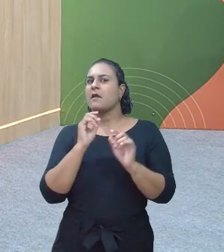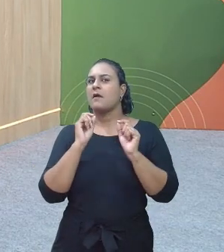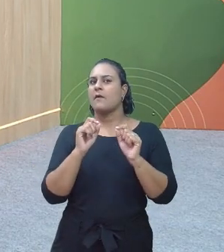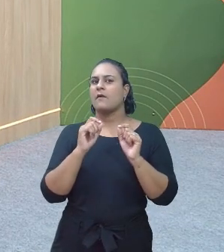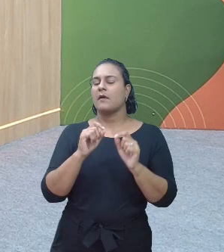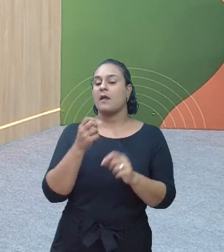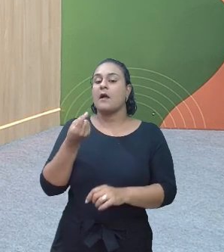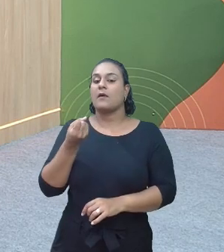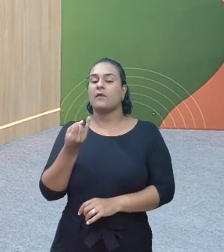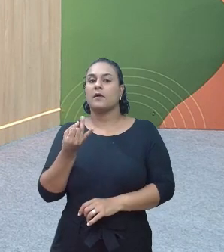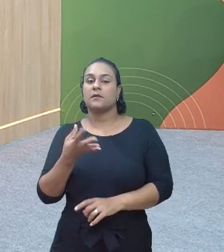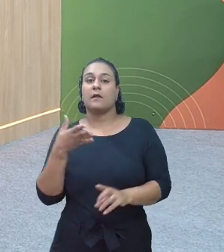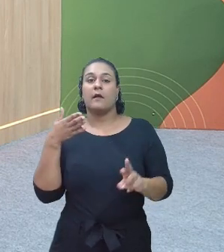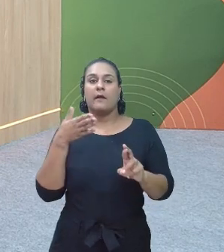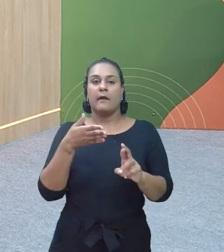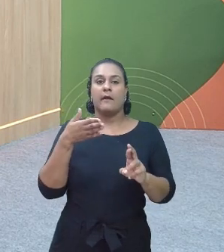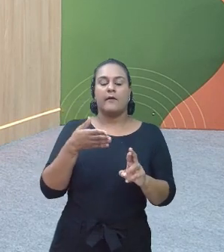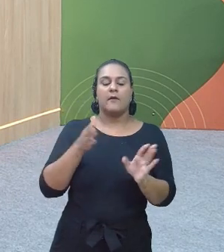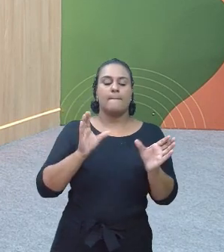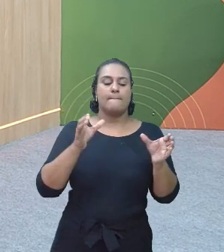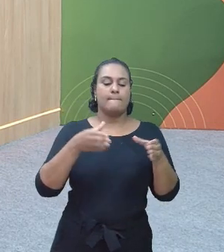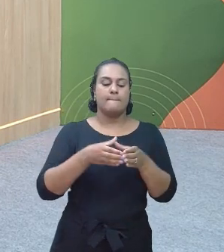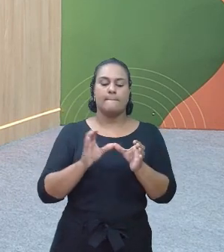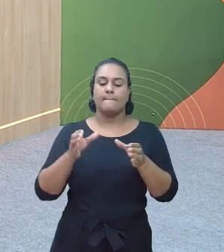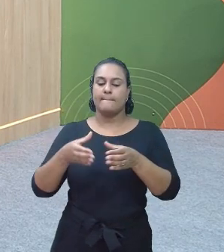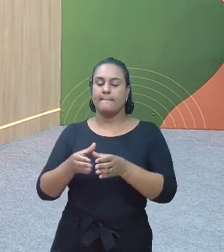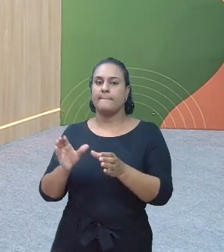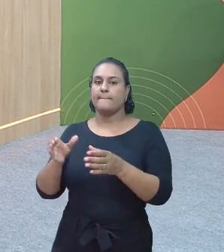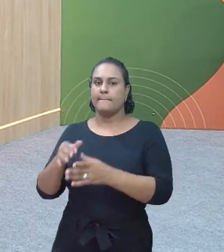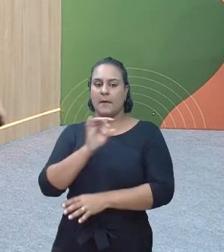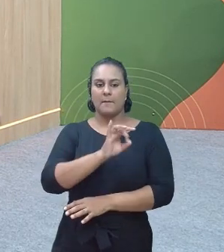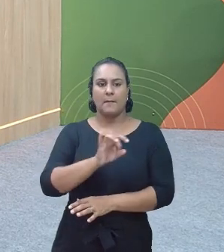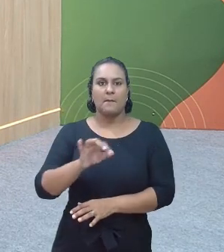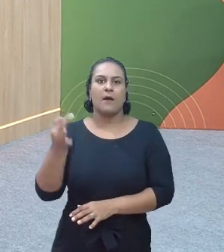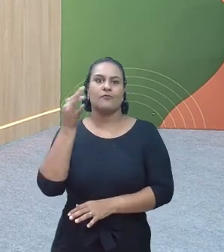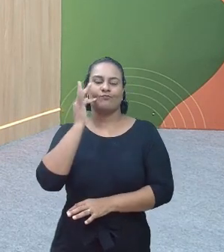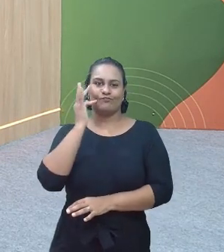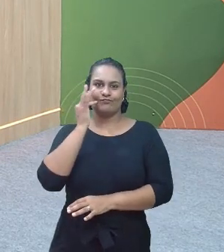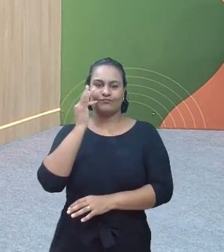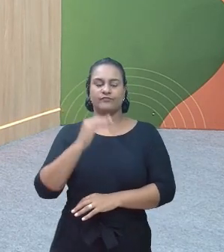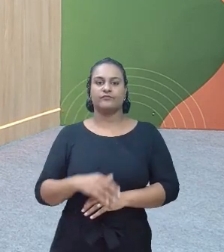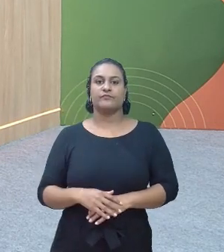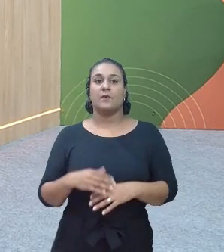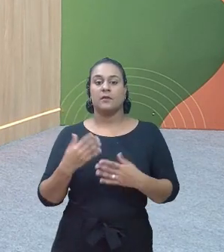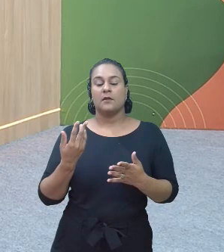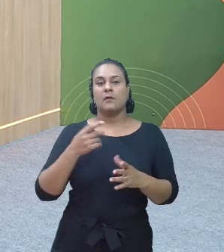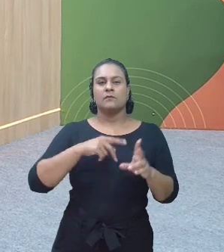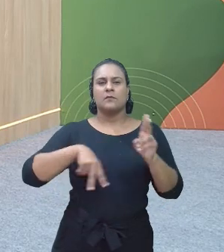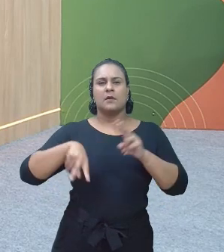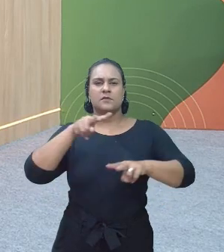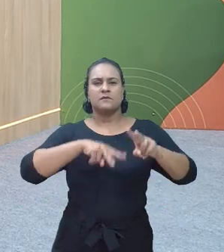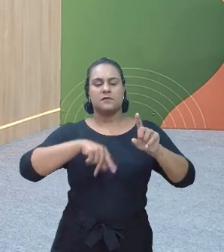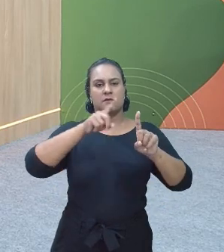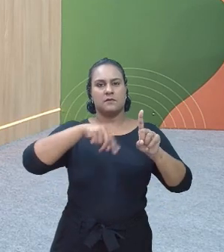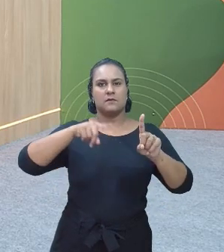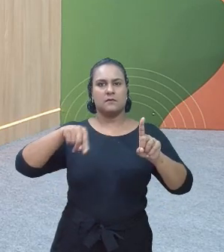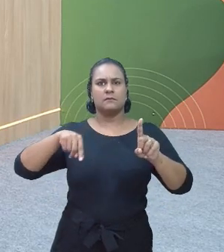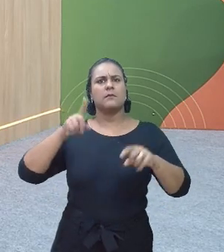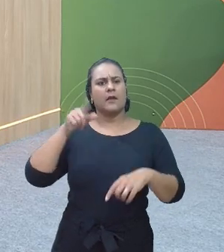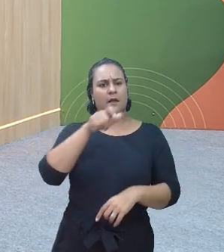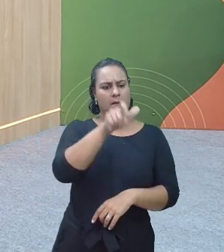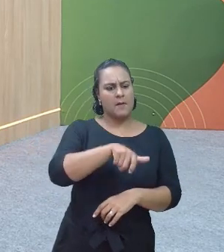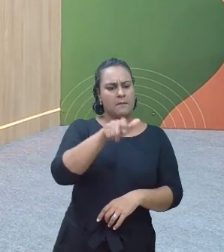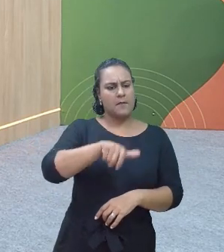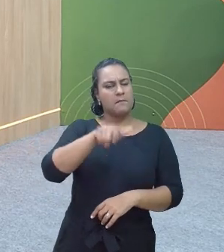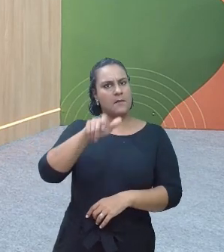são as quantidades referentes a cada turma para cada fruta. Então, veja, a leitura do gráfico assim é possível